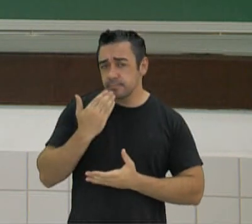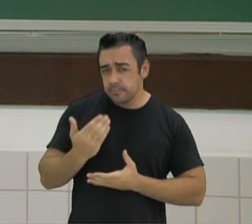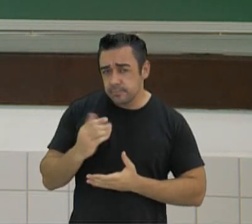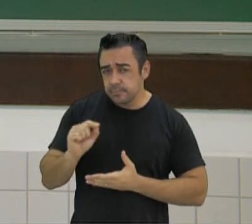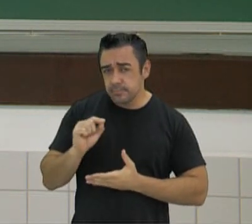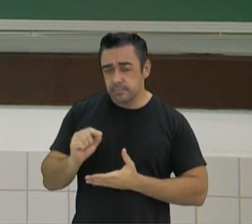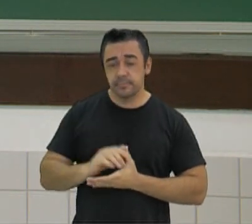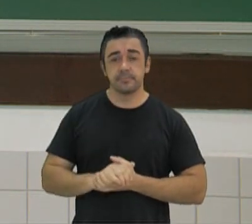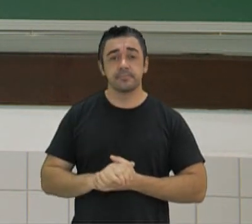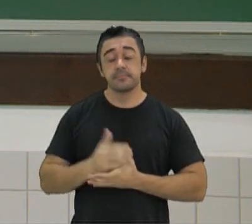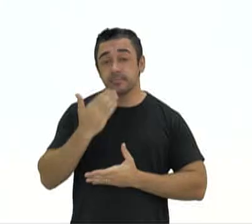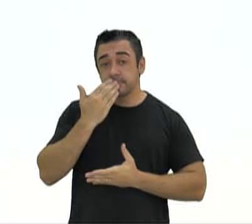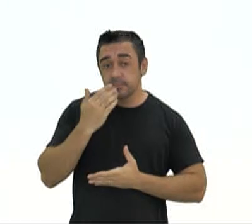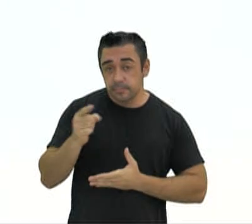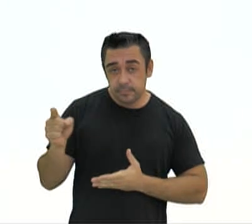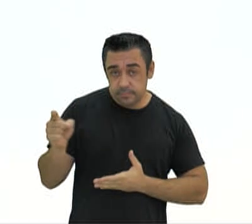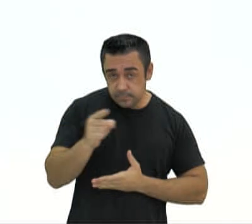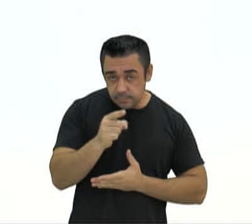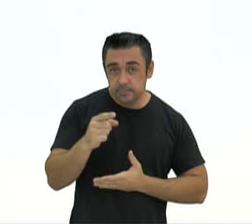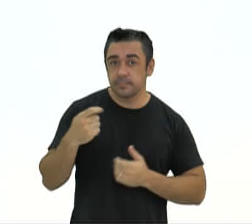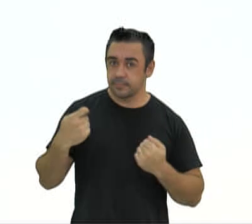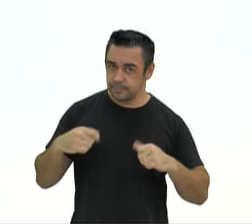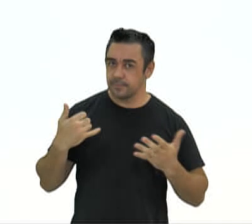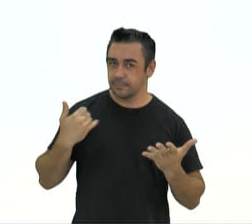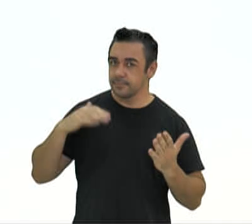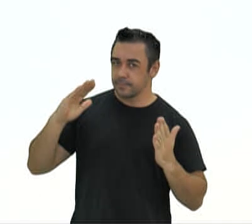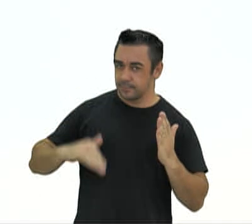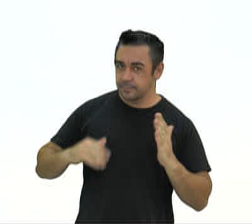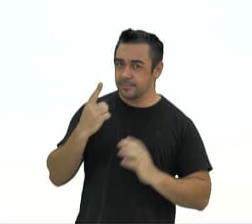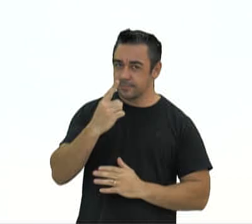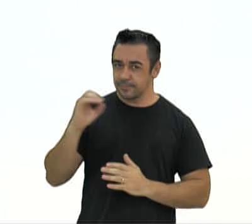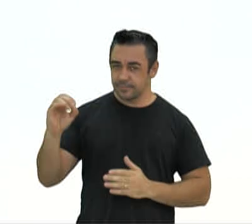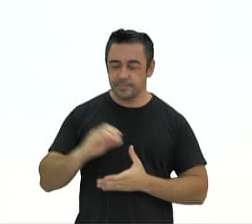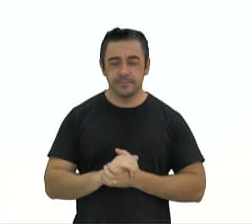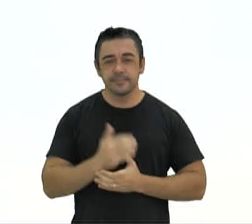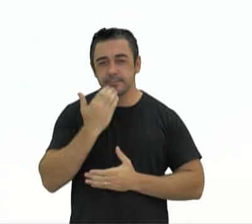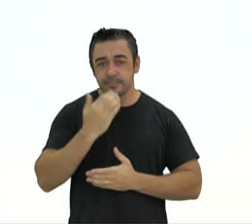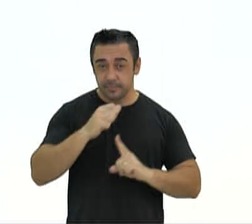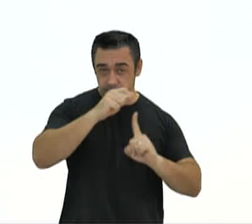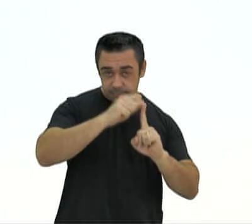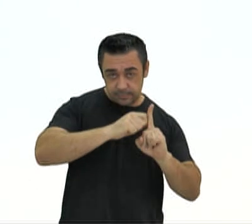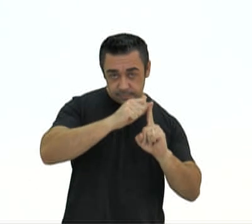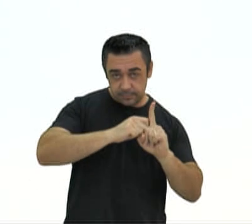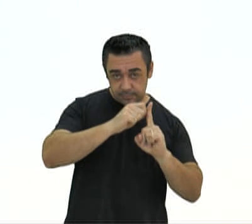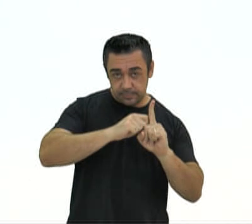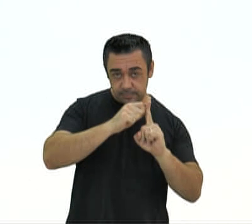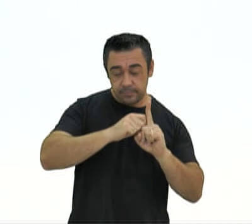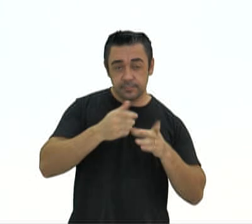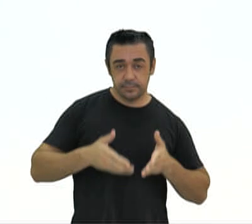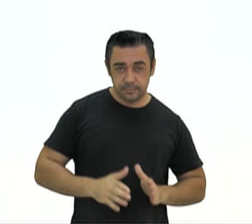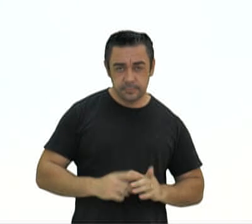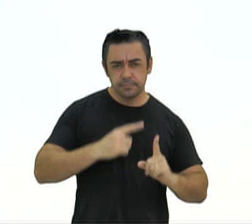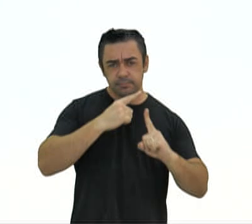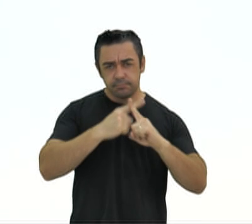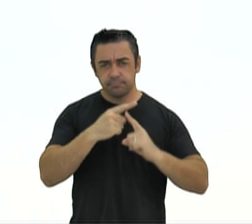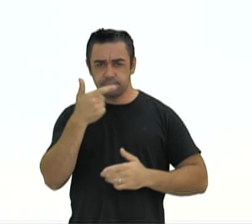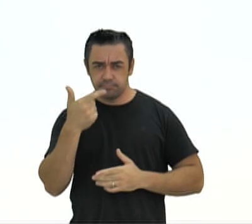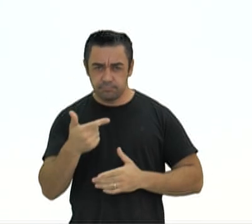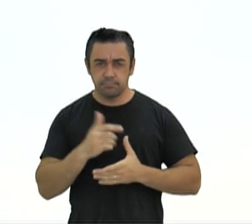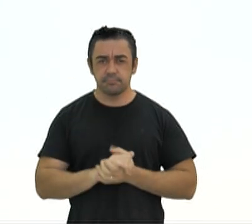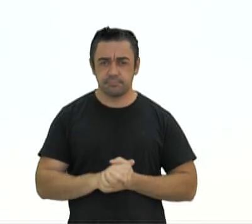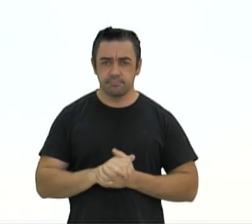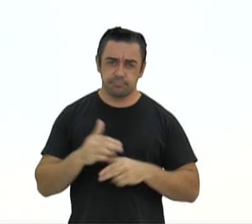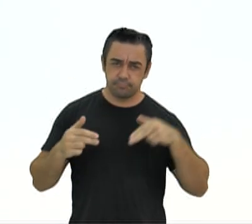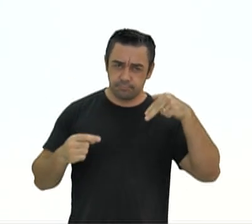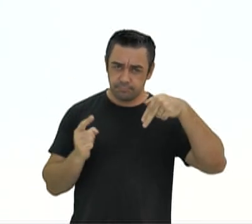fazer? Ele pede para você pegar, tem que ter menos de 100 anos, tá? Ele pede para você pegar o mês de nascimento e multiplicar por 2. Então, o mês de nascimento nós chamamos